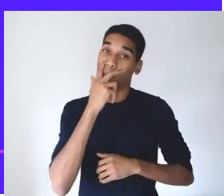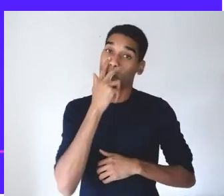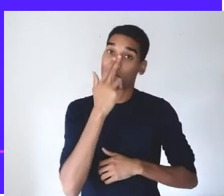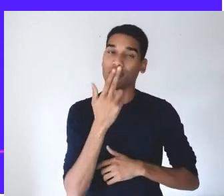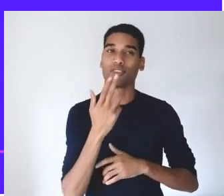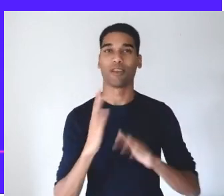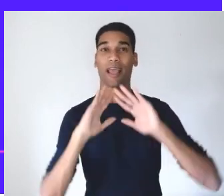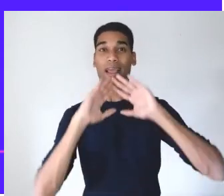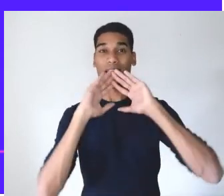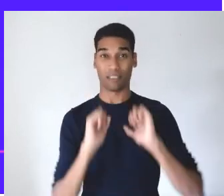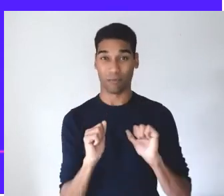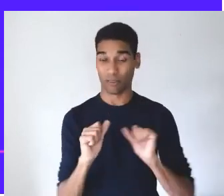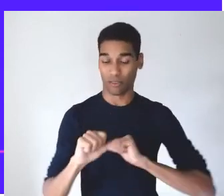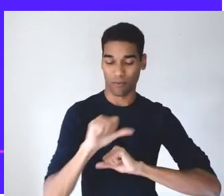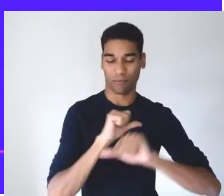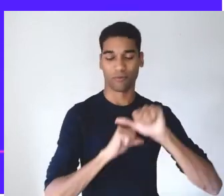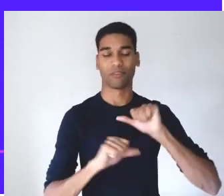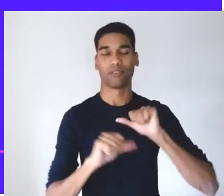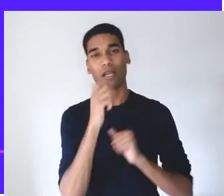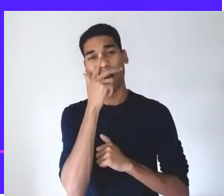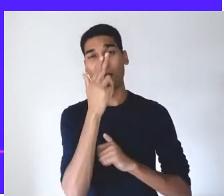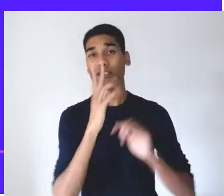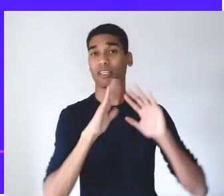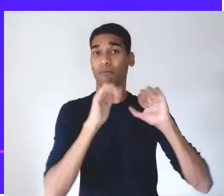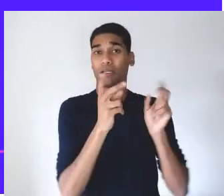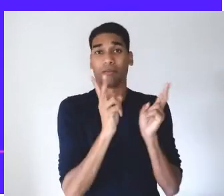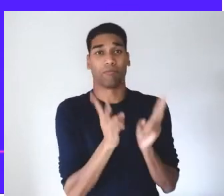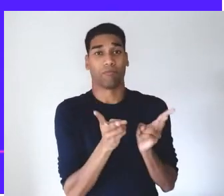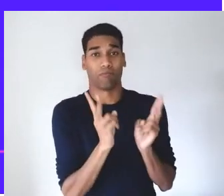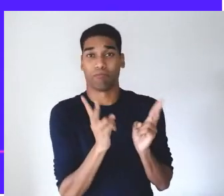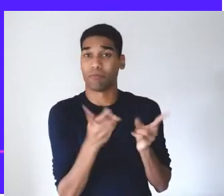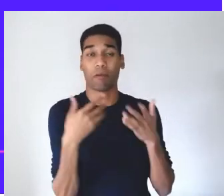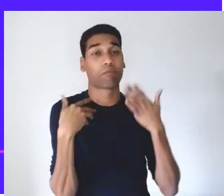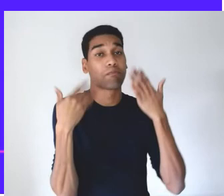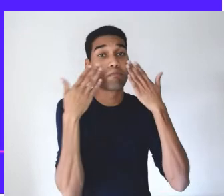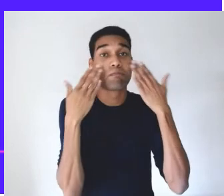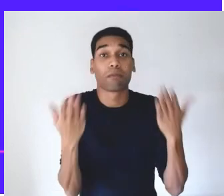estiveram aí, né? Muito, muito visíveis, mas